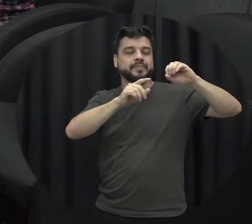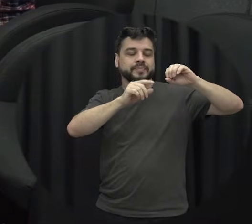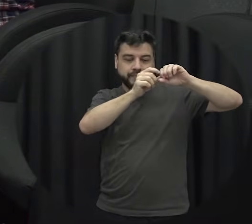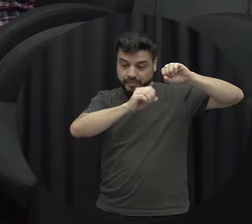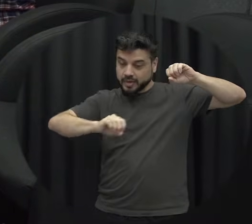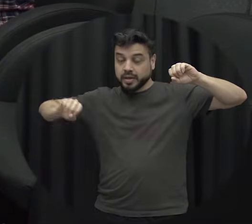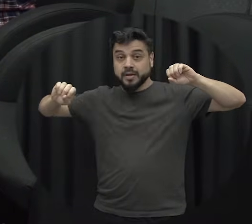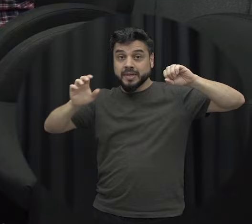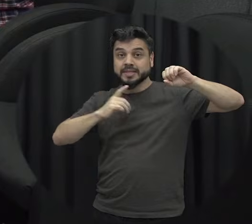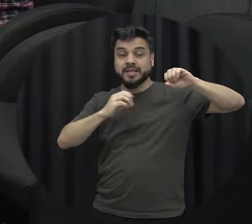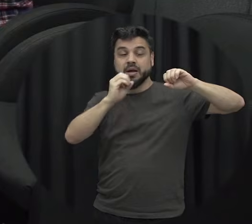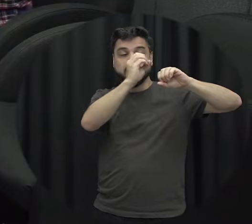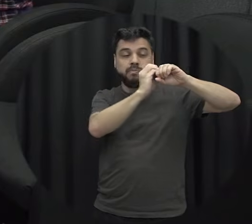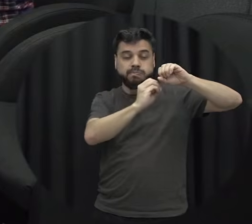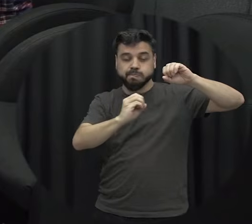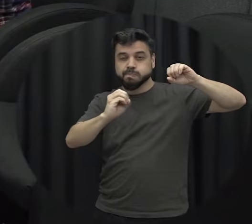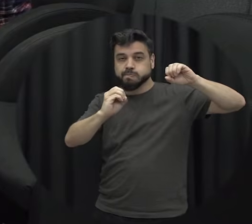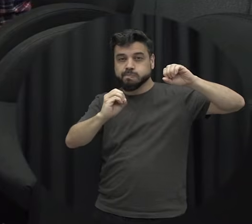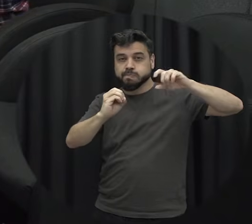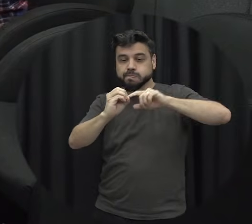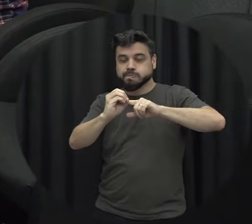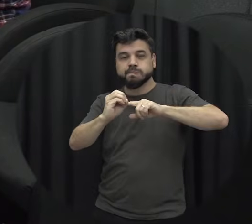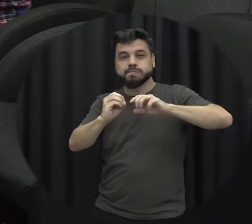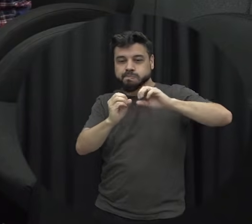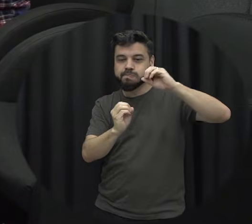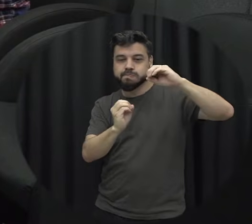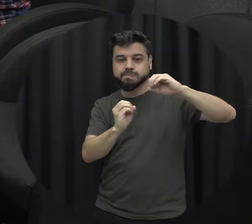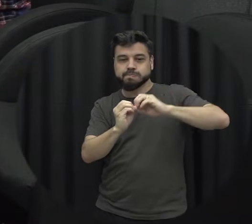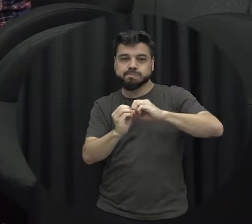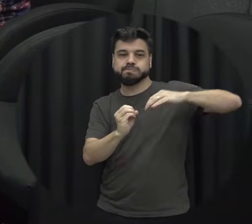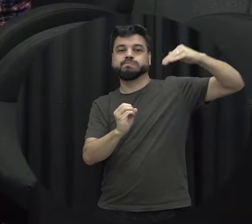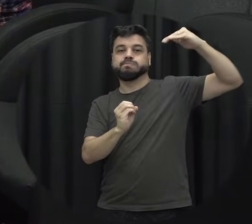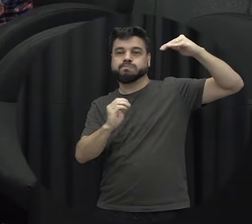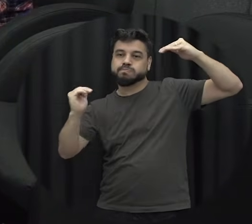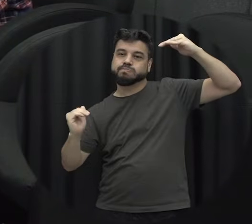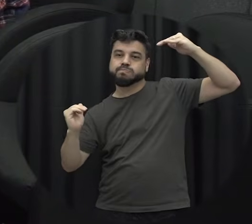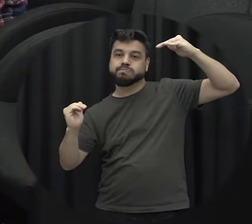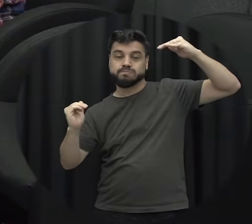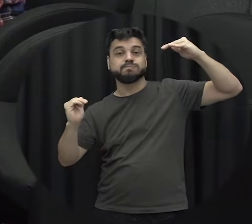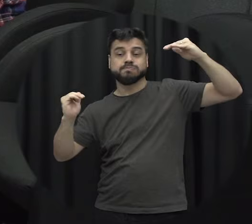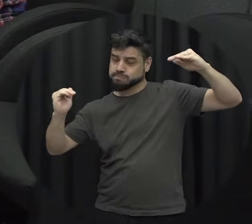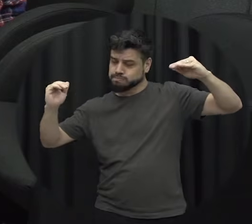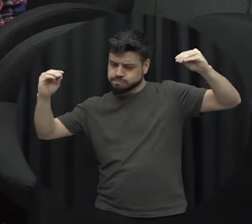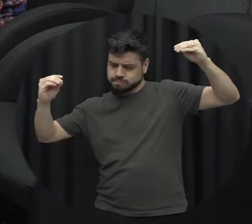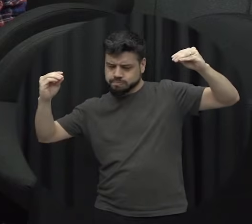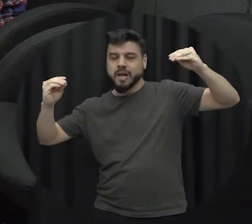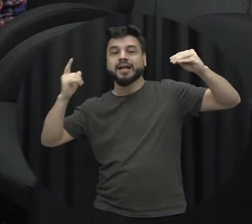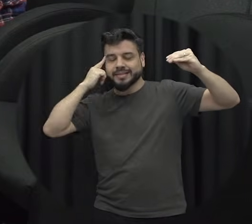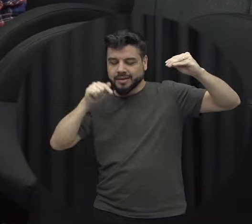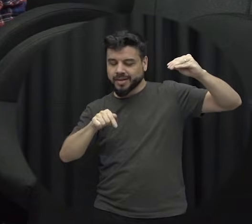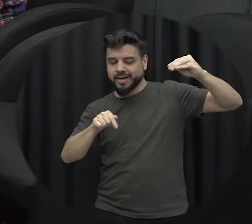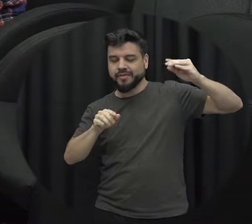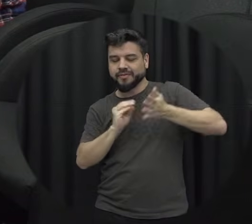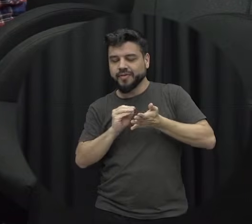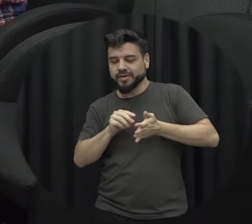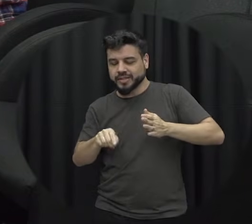diferentes, né? Então você pode desnivelar ali, né? Então isso é uma coisa muito interessante. Quando a gente vai para o conhecimento